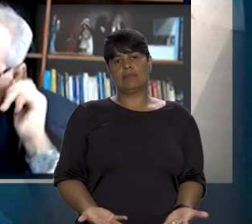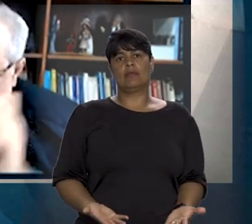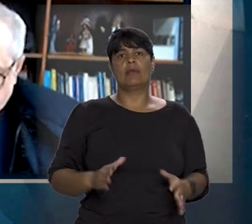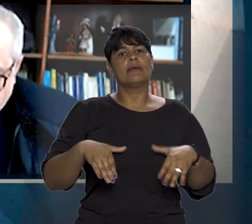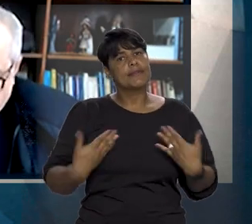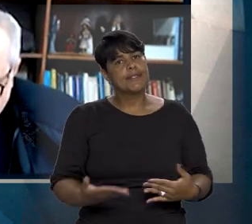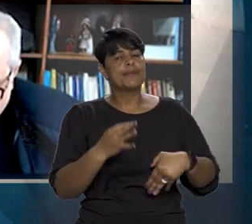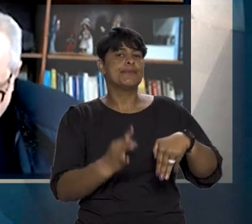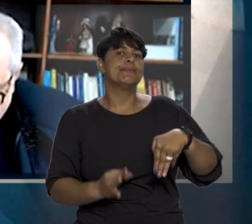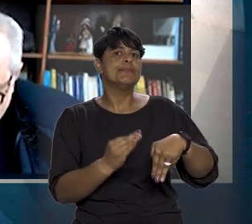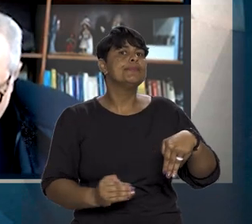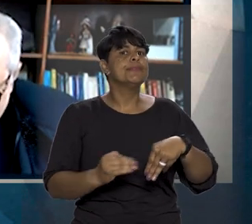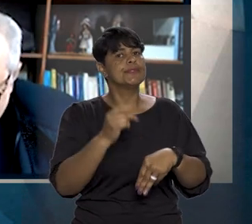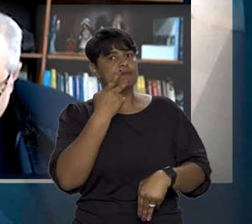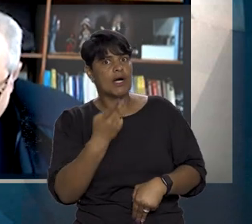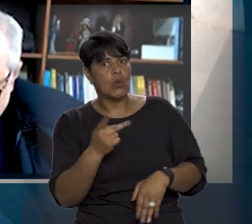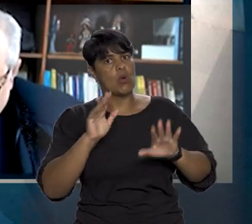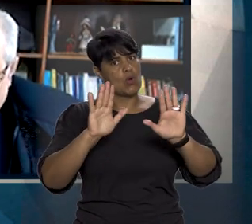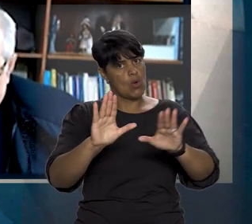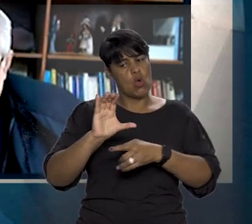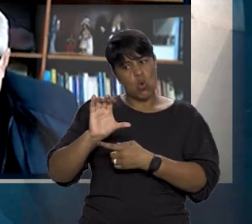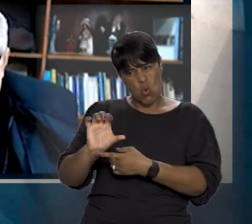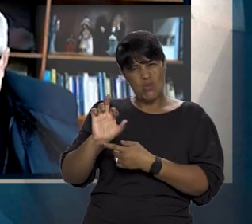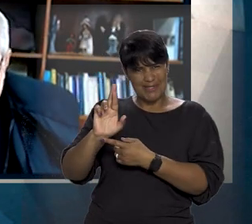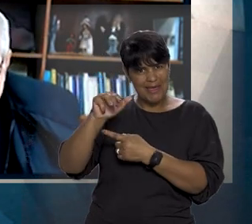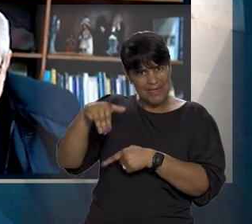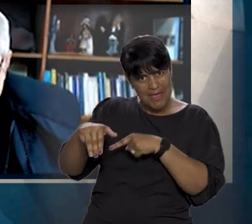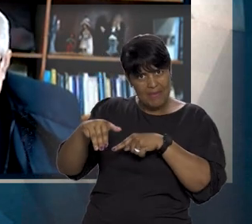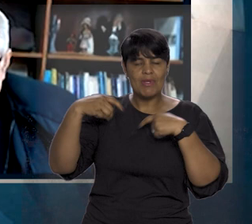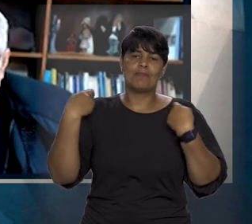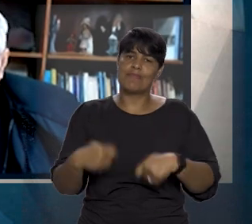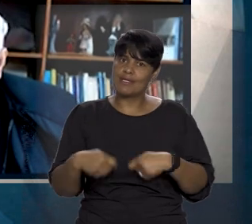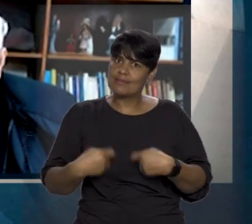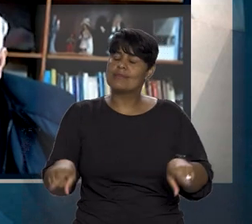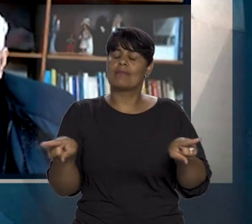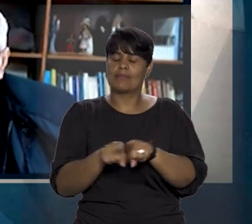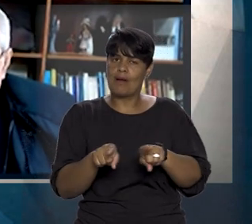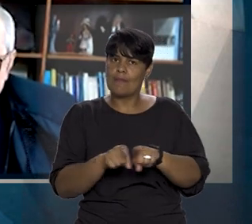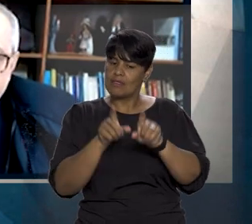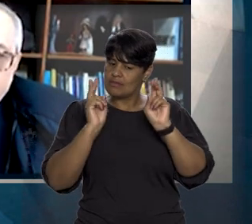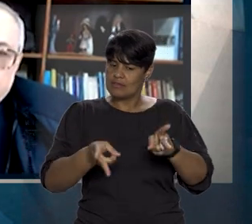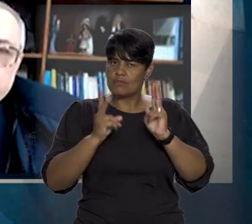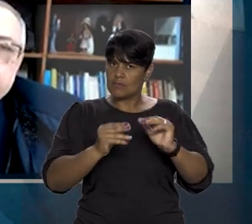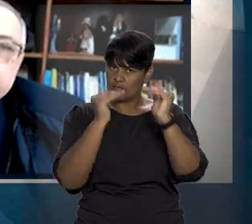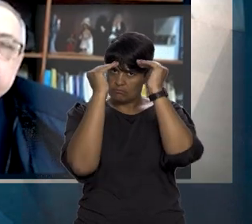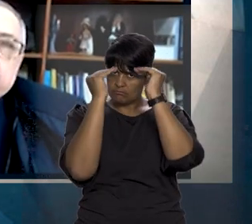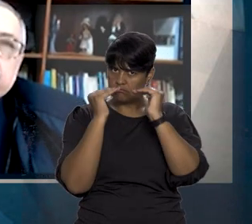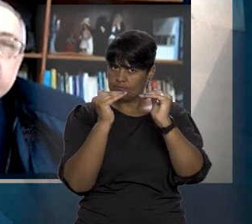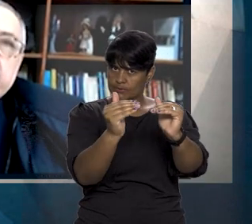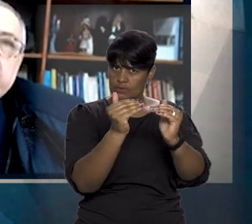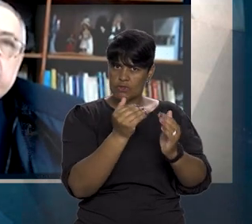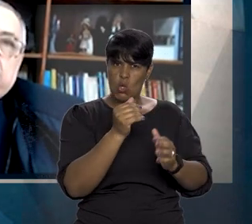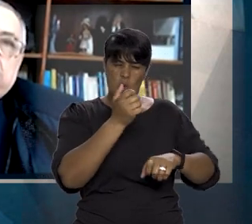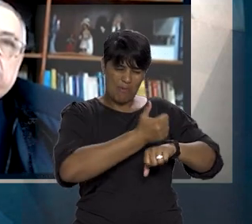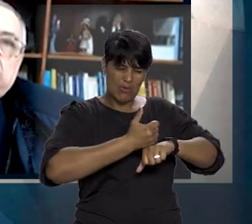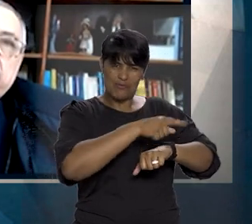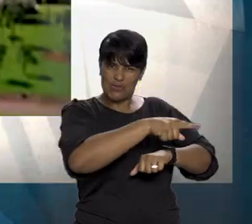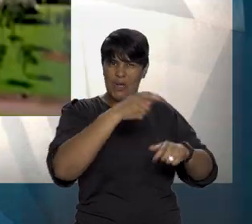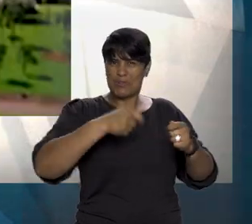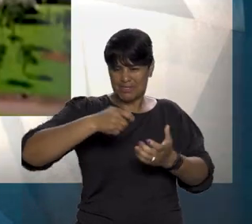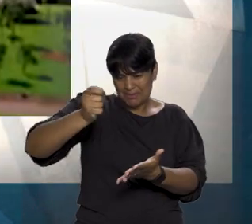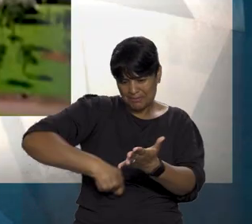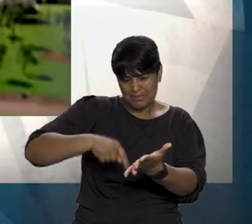partindo do princípio de que um conselho profissional busca também a prevalência de profissionais registrados com condutas